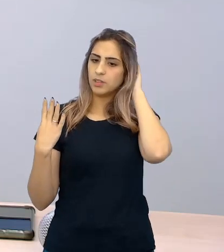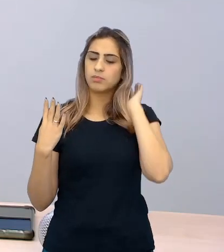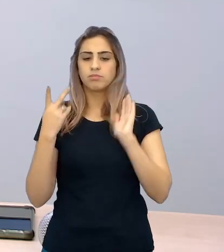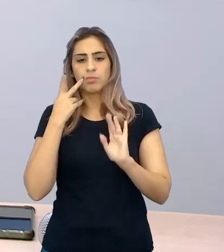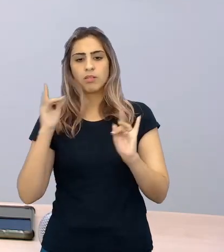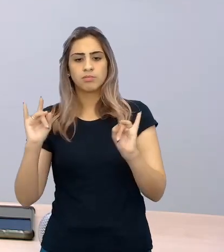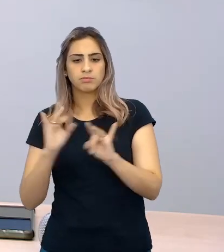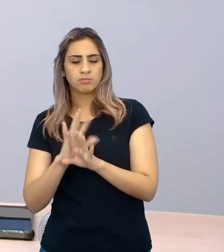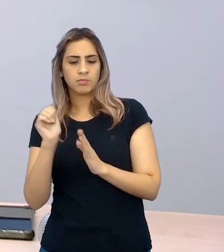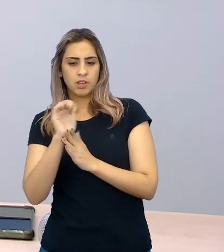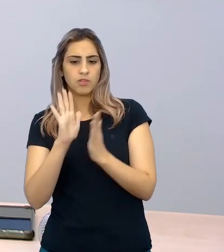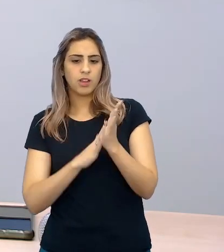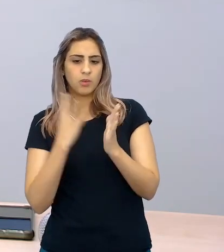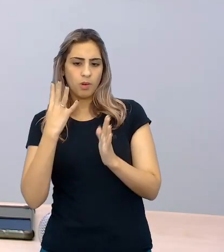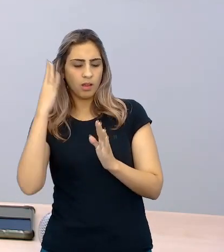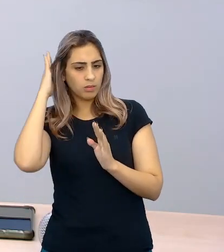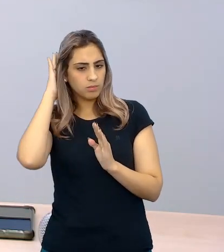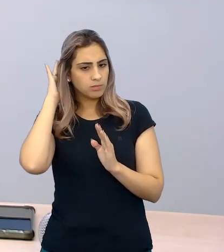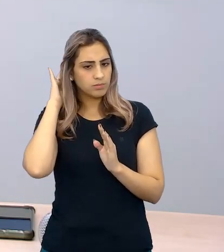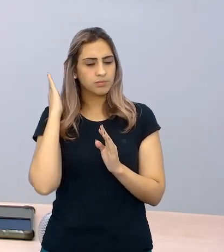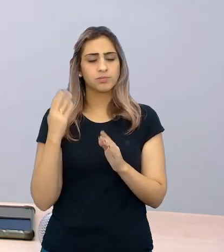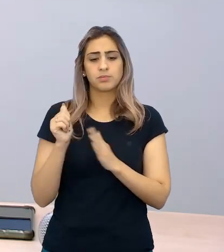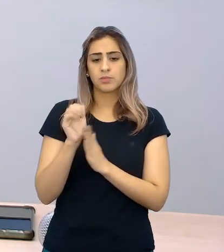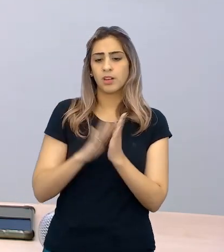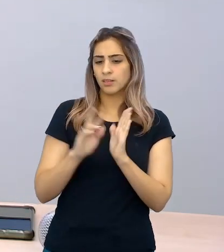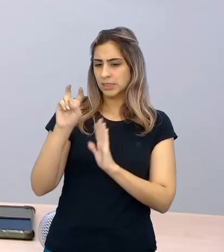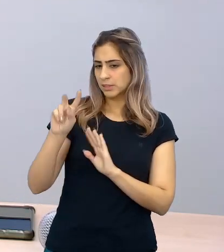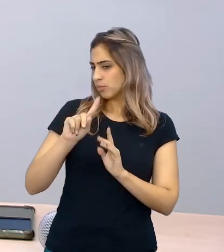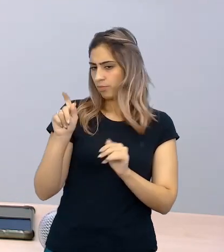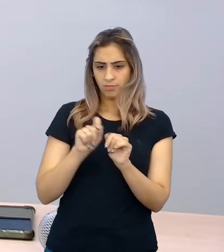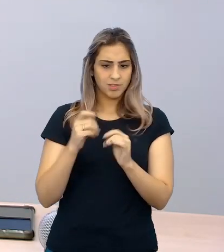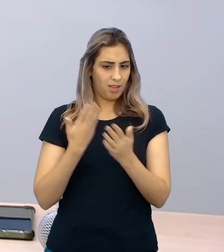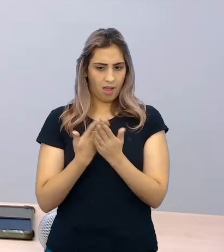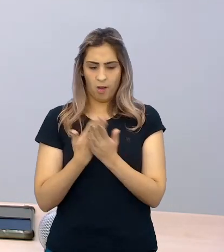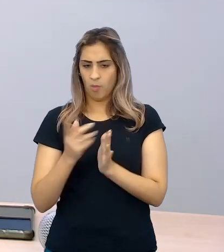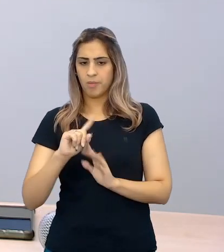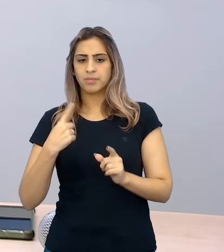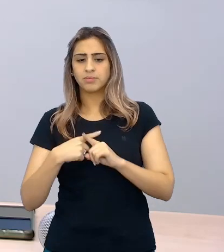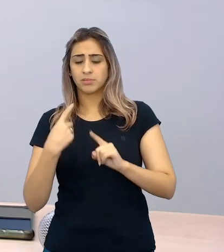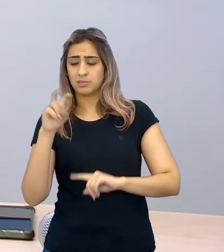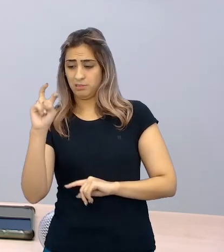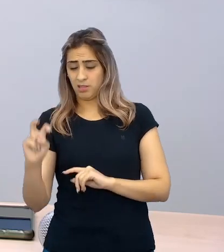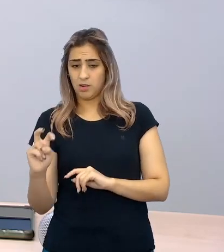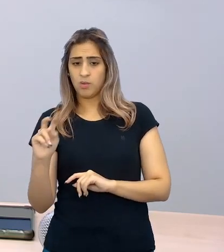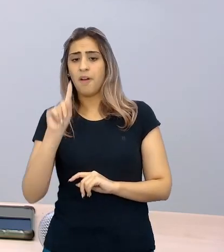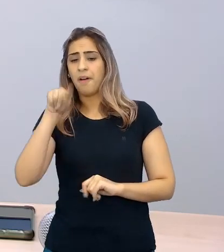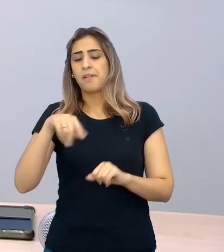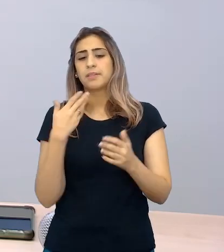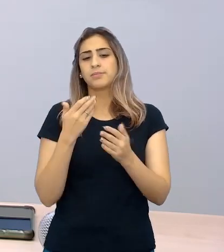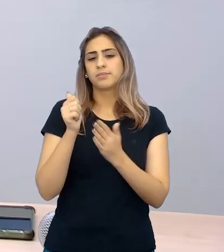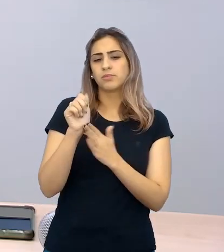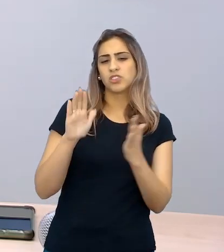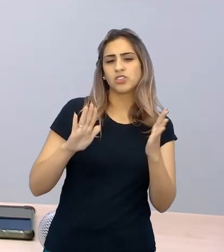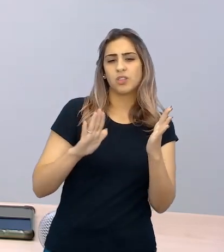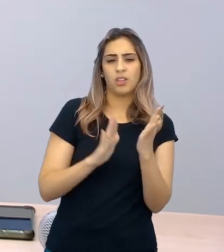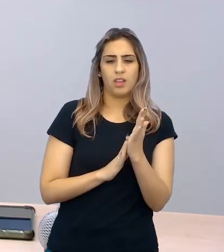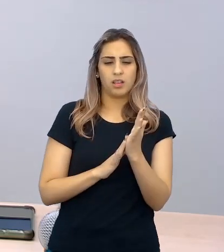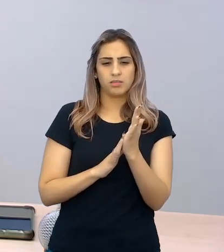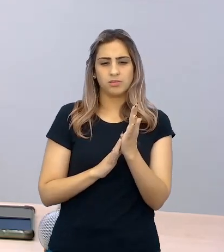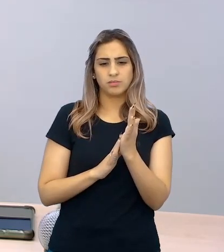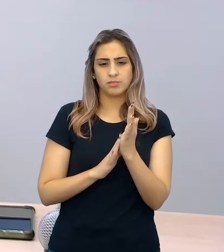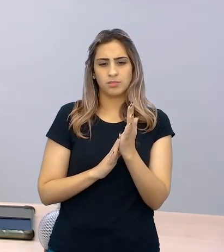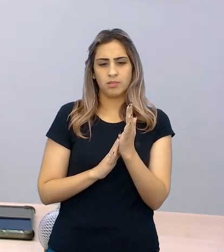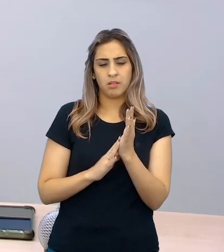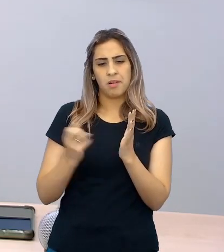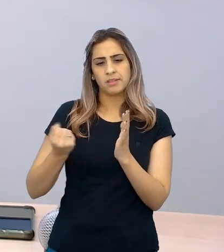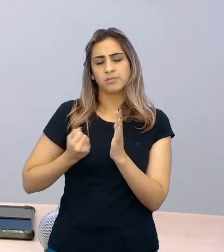para fechar essa atividade 4. A atividade 5 a gente não vai fazer aula porque a atividade 5 ela é uma atividade de newsletter.